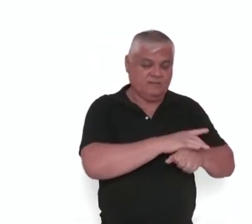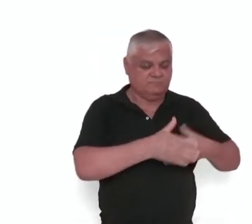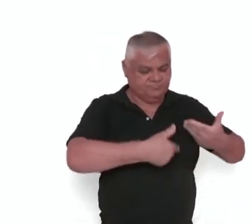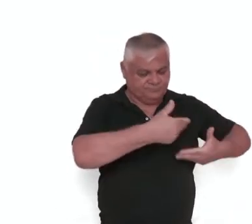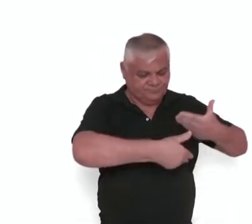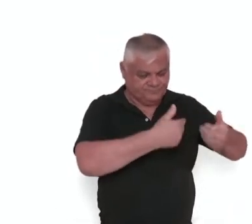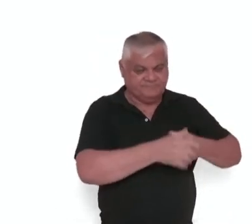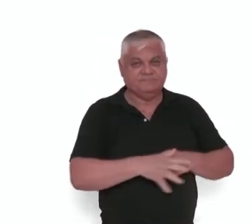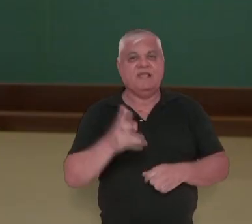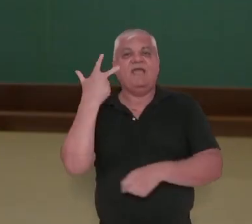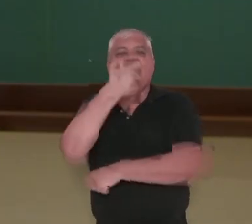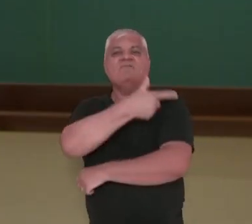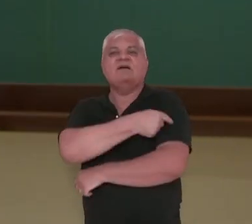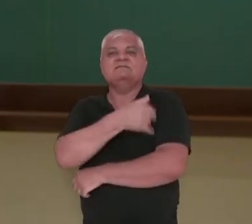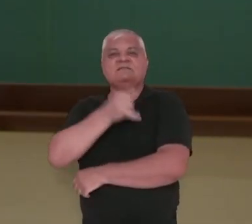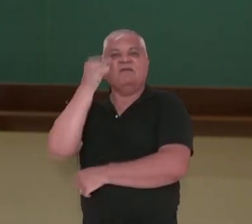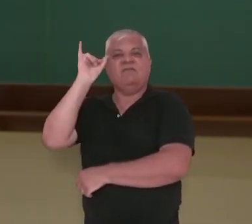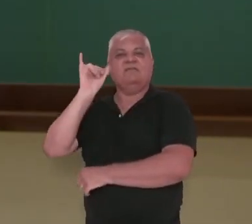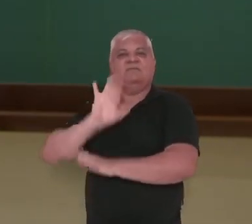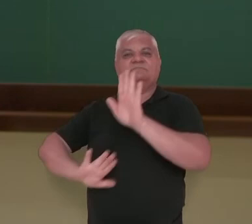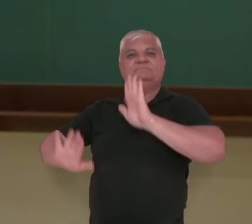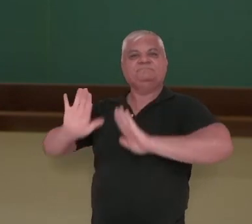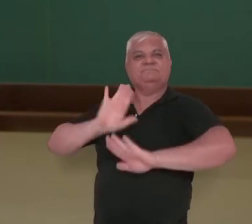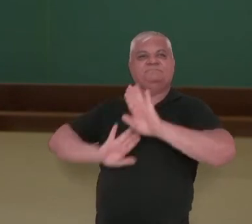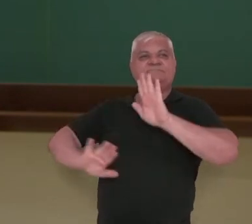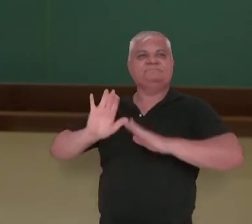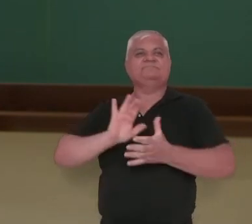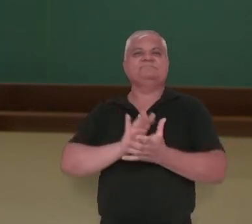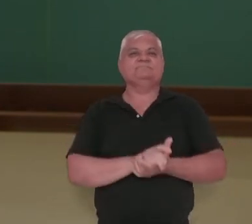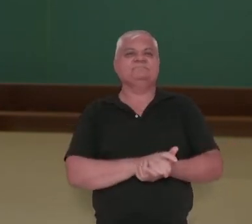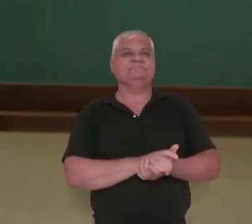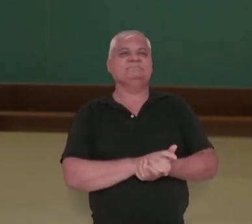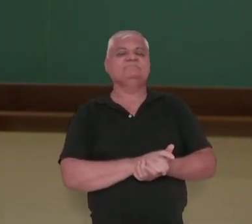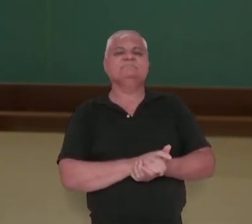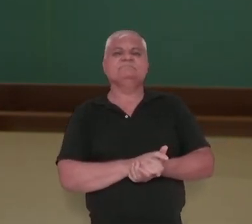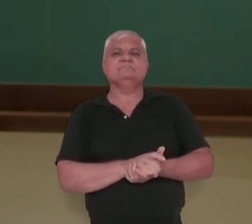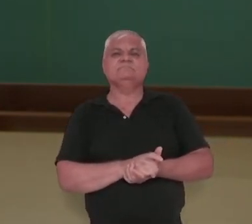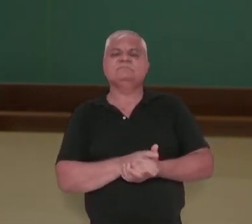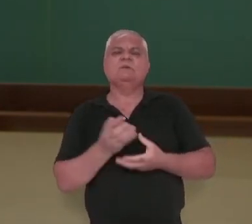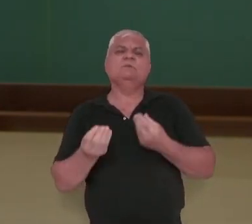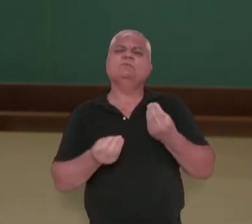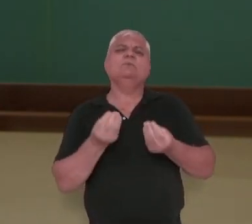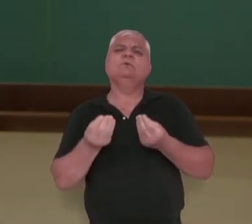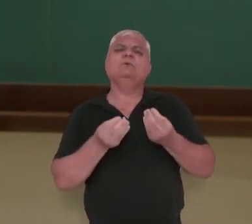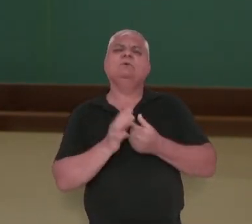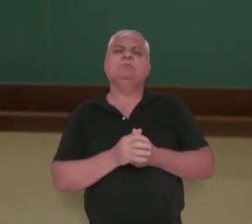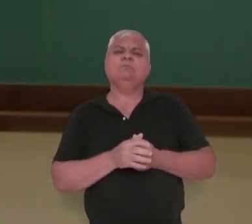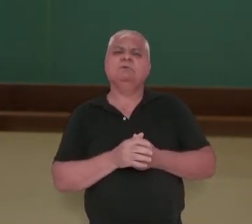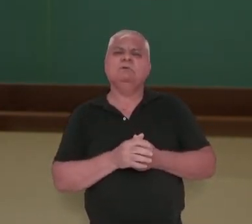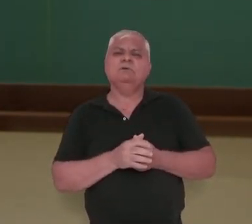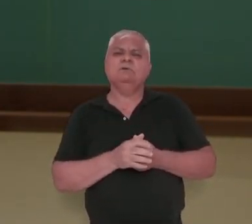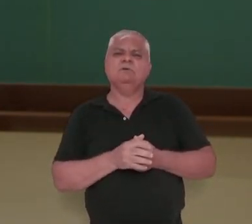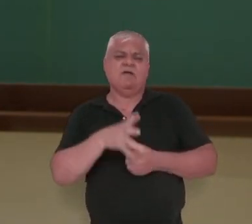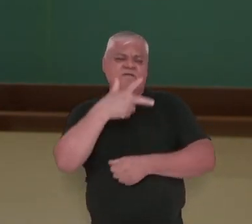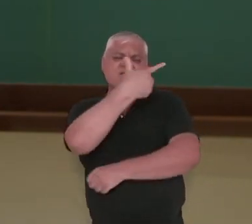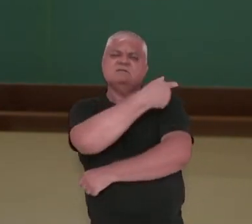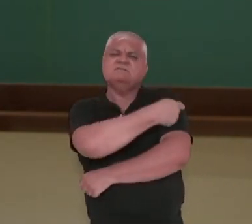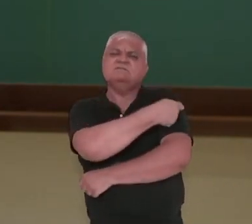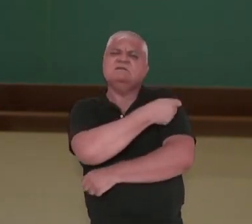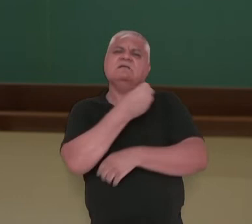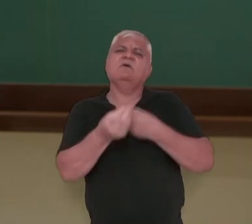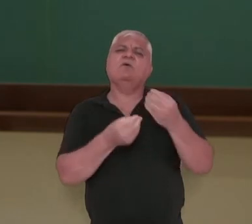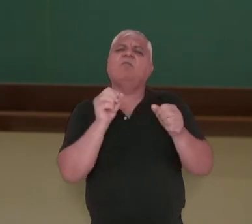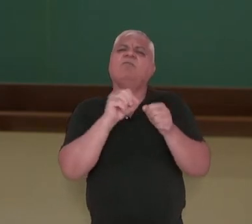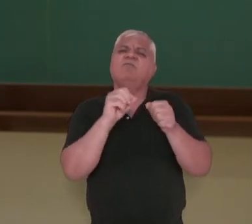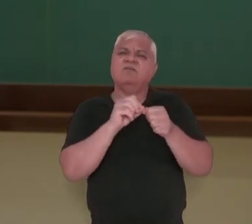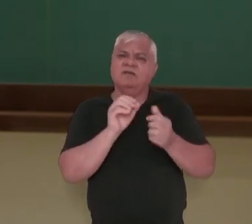ali a pessoa que está enferma. Muito bem. E como que são produzidas as vacinas? Uma informação muito importante para você,